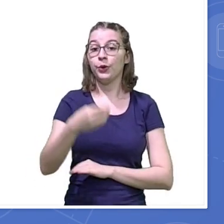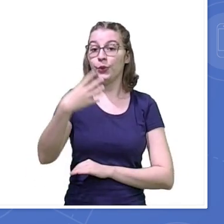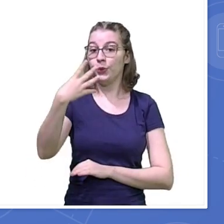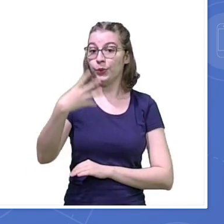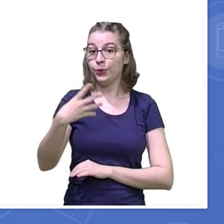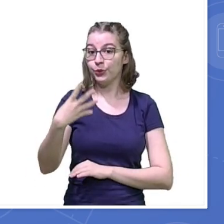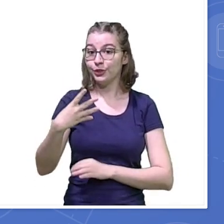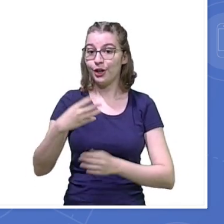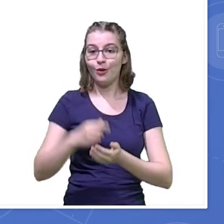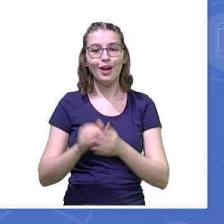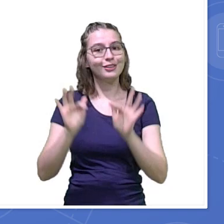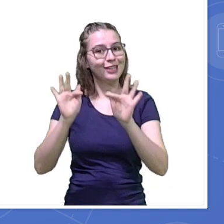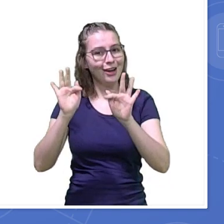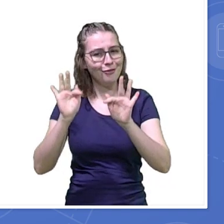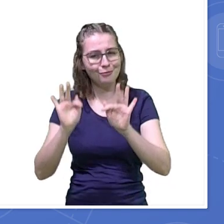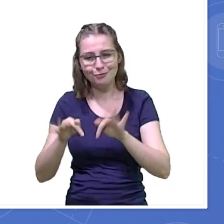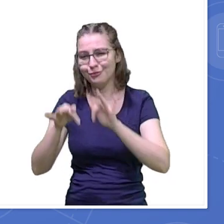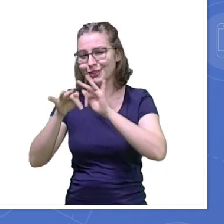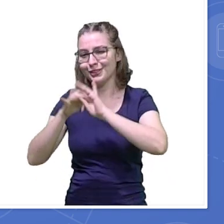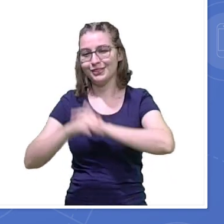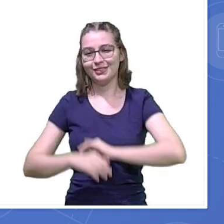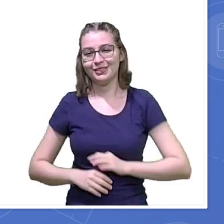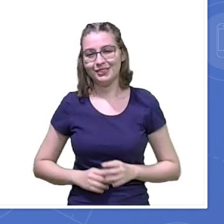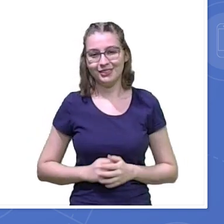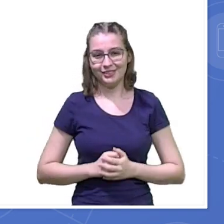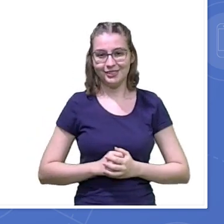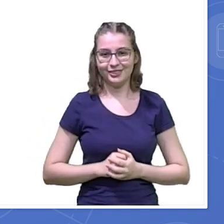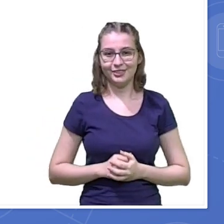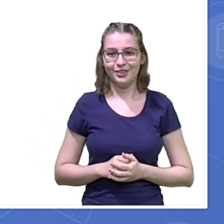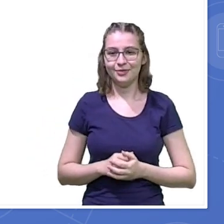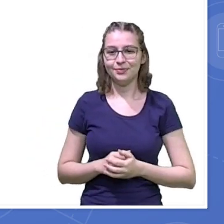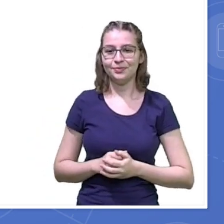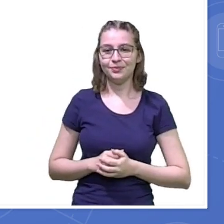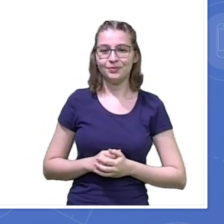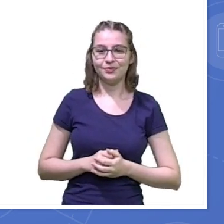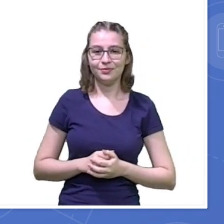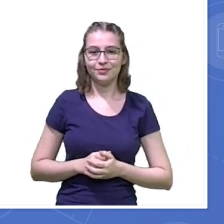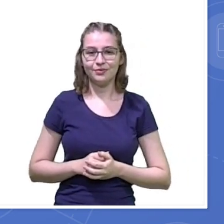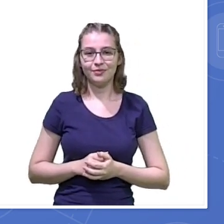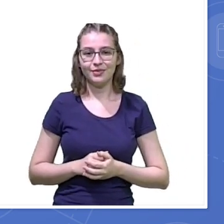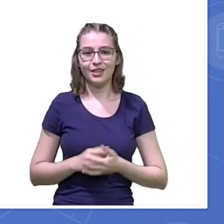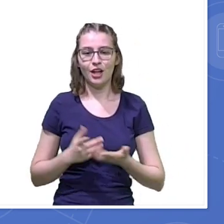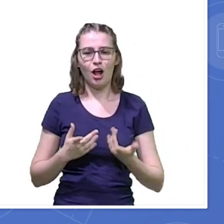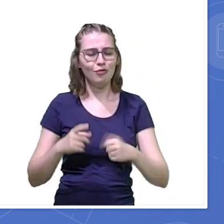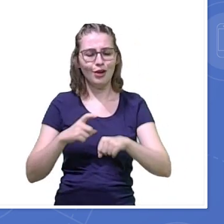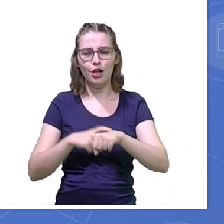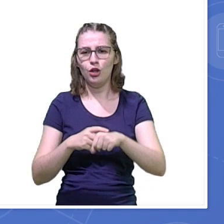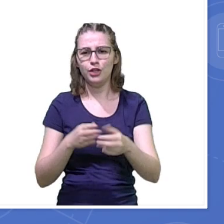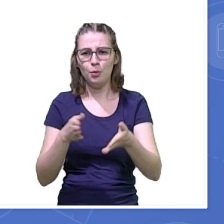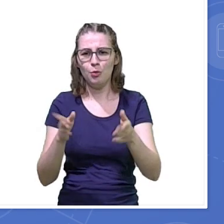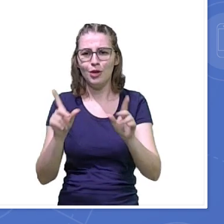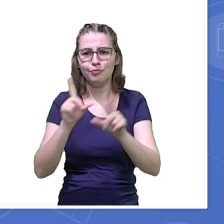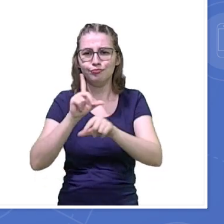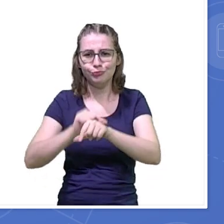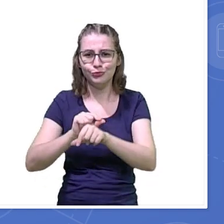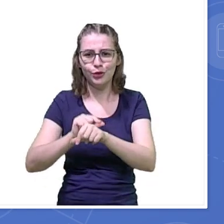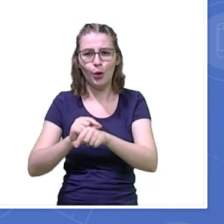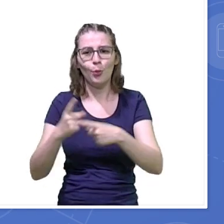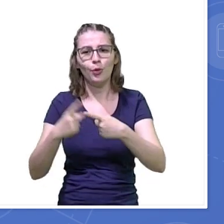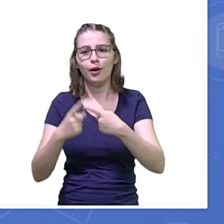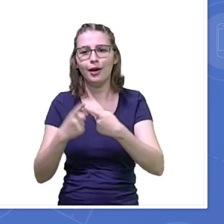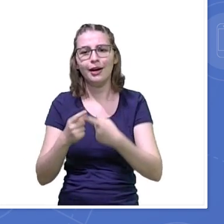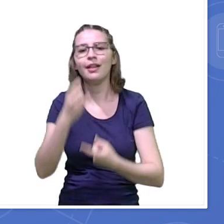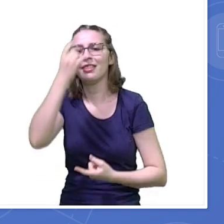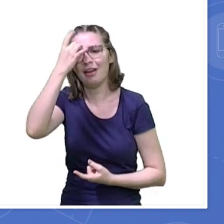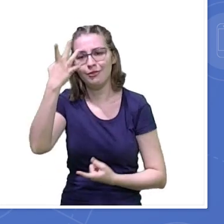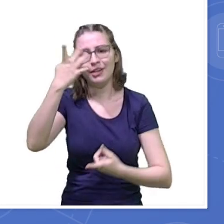vamos fechar, né, esse praticando com uma questão que eu não vou nem dar tempo para vocês responderem. Vamos observar a